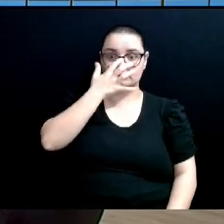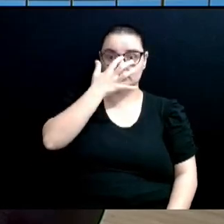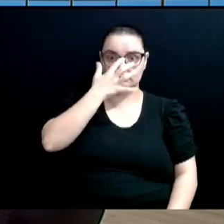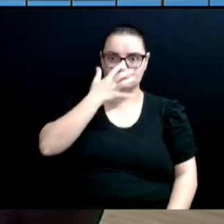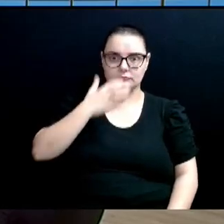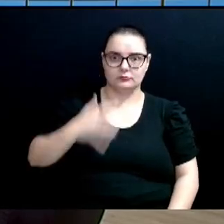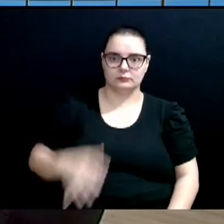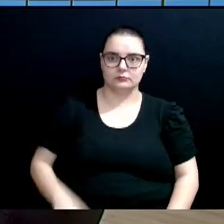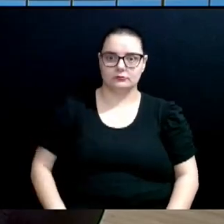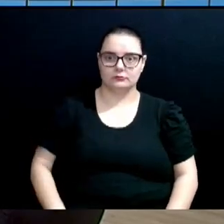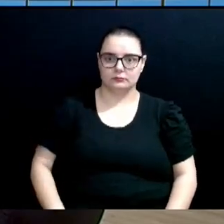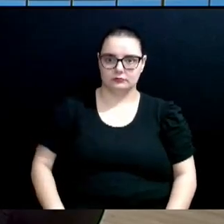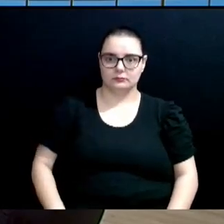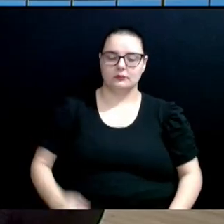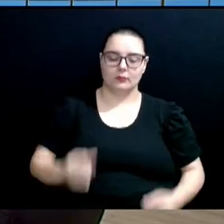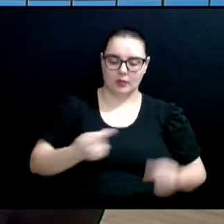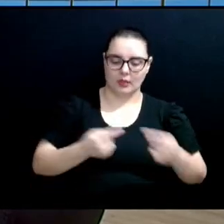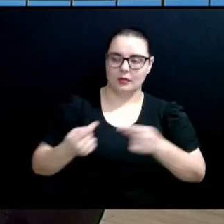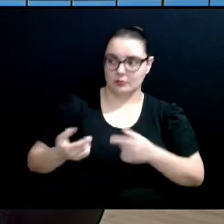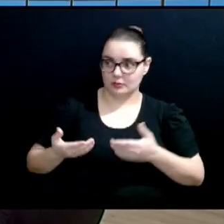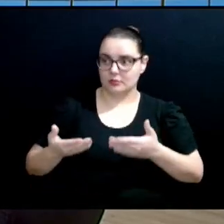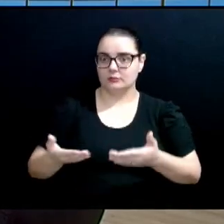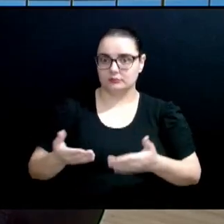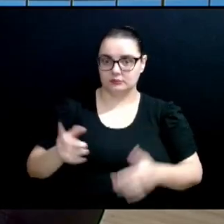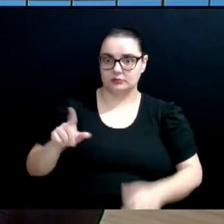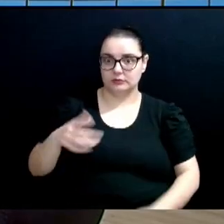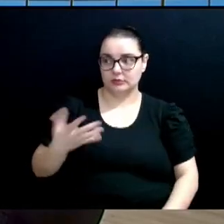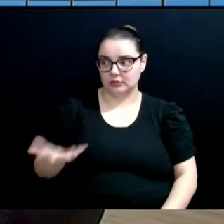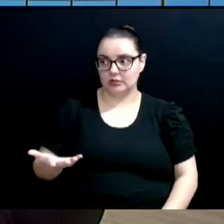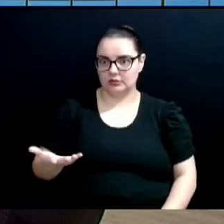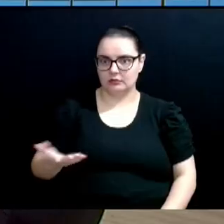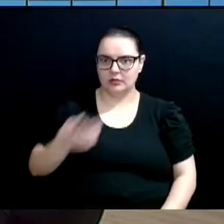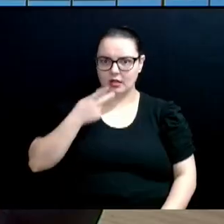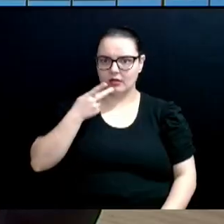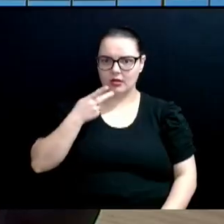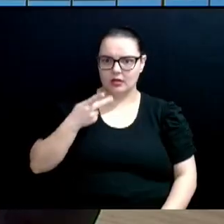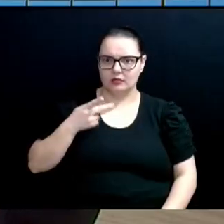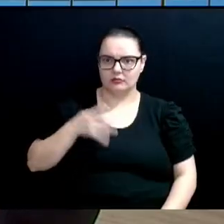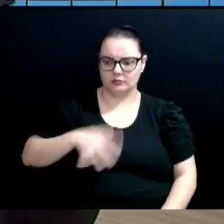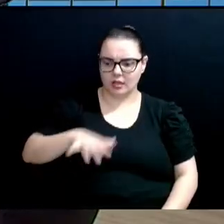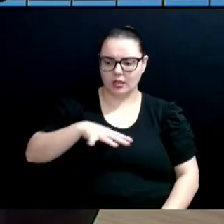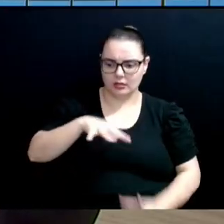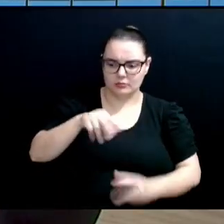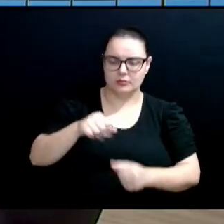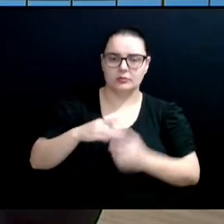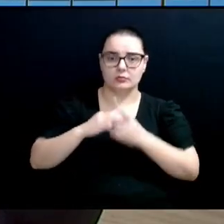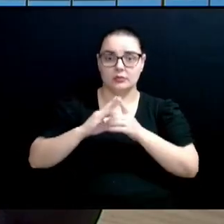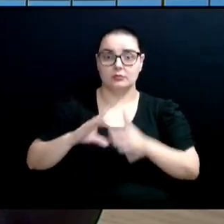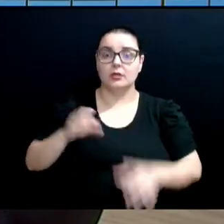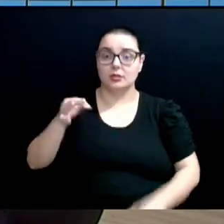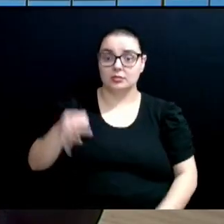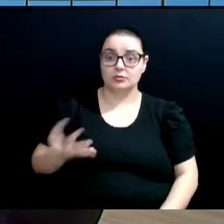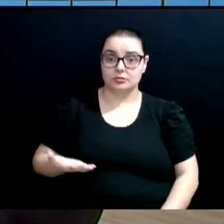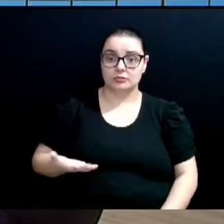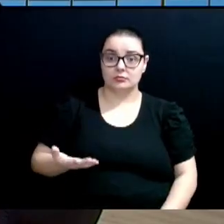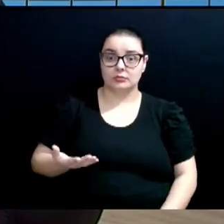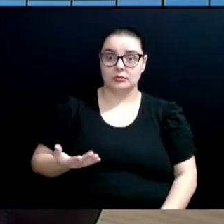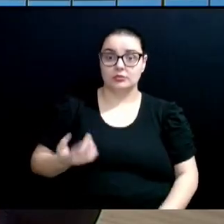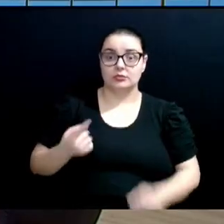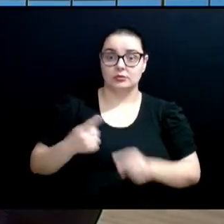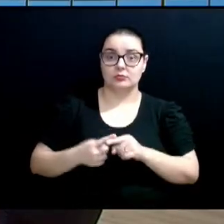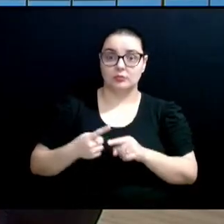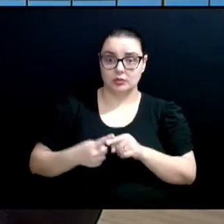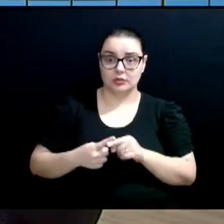essa discussão que se faz, e é isso, e repito, até a nível mundial sobre democracia, é justamente porque